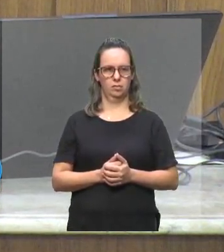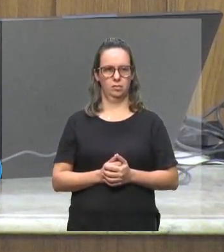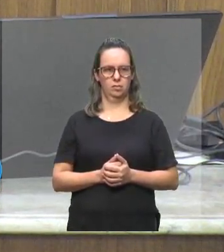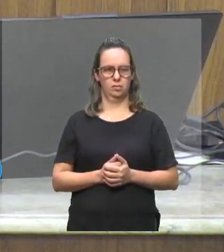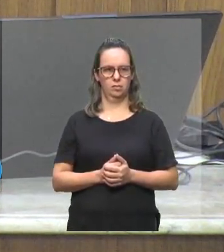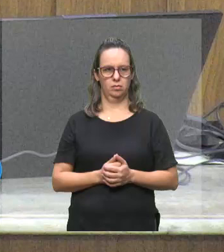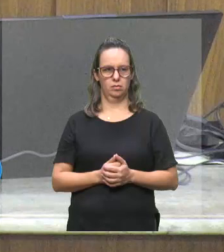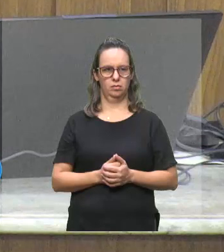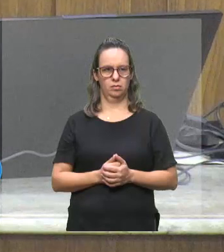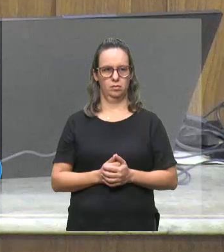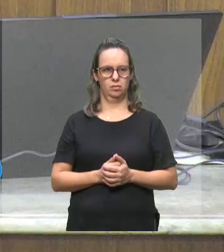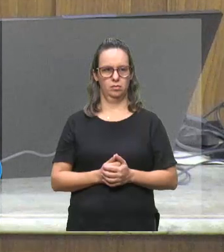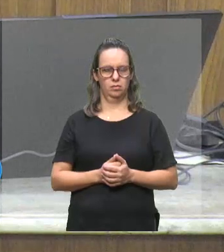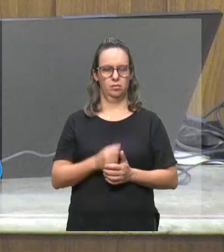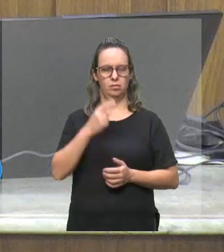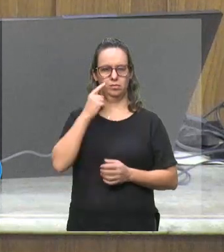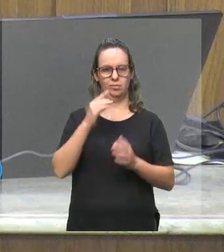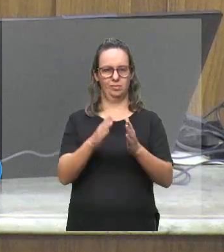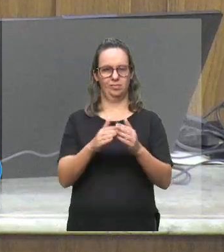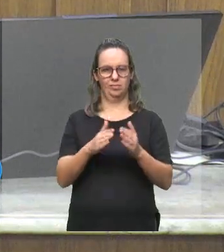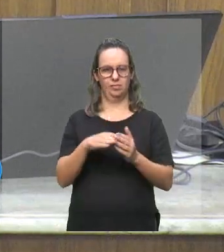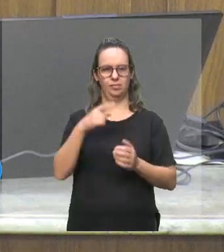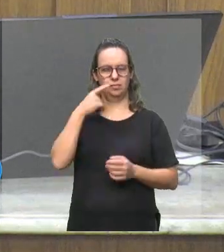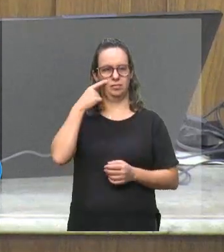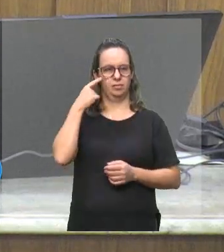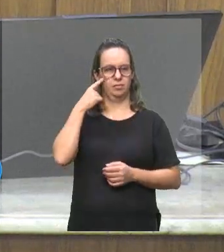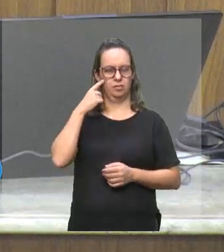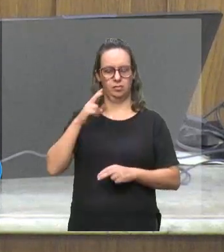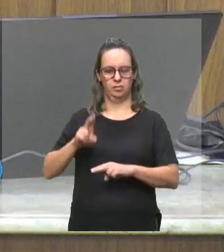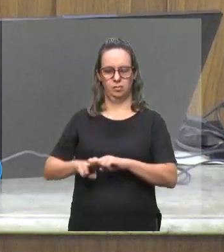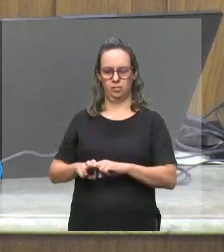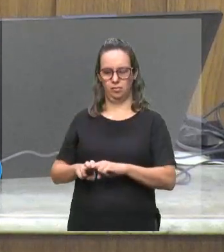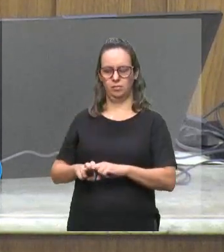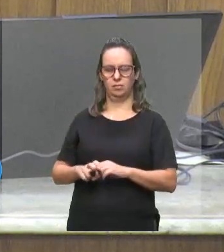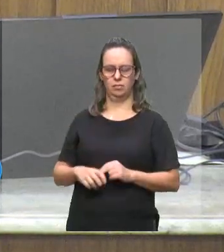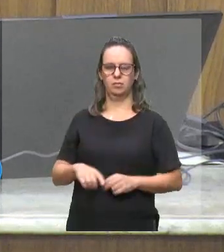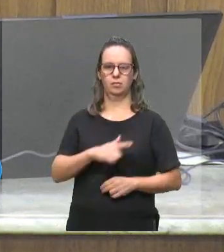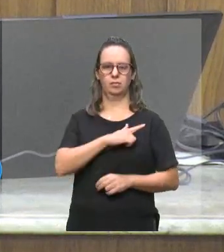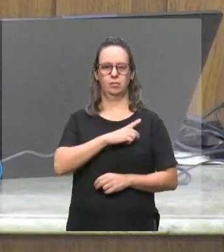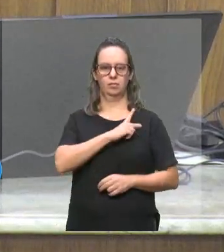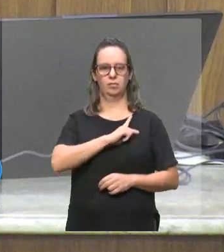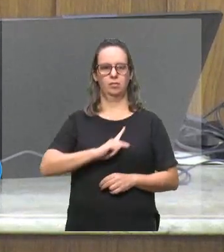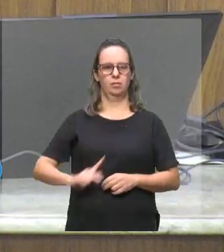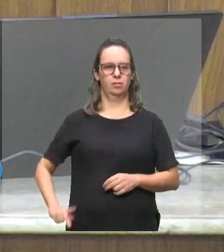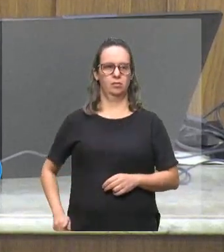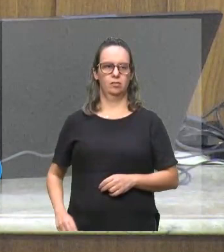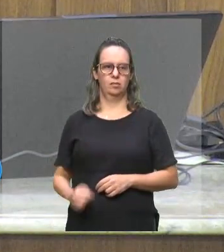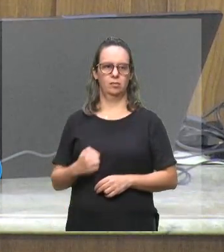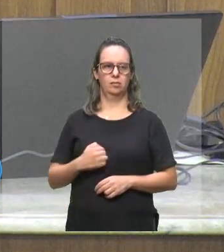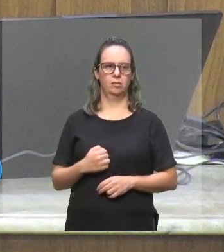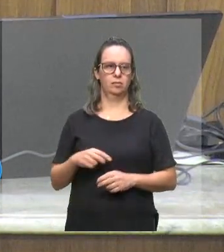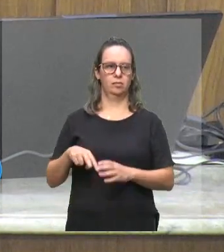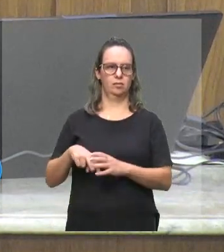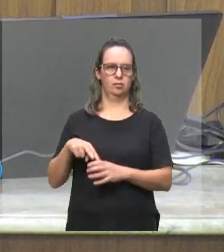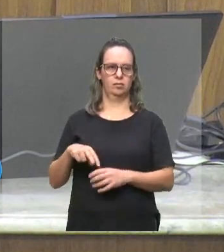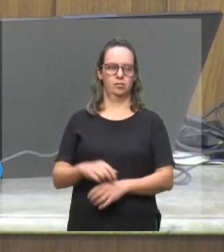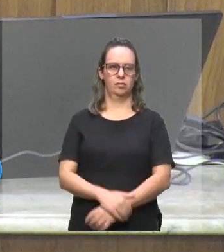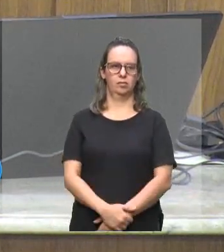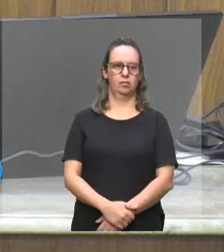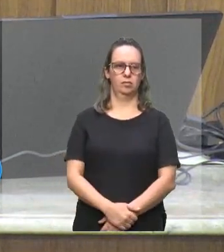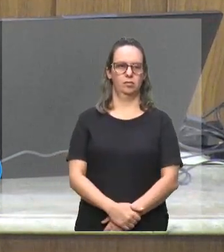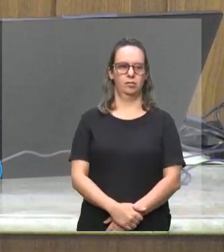eu solicito que o vereador Vinícius Simmel assuma a presidência para que eu possa fazer uso da palavra.